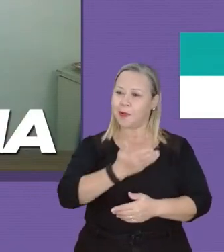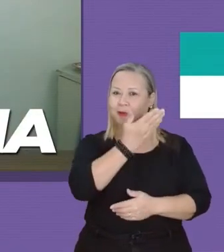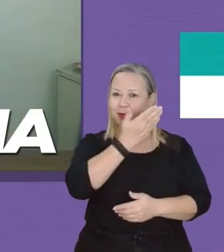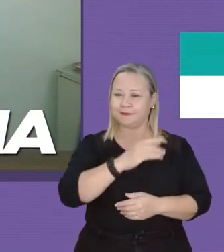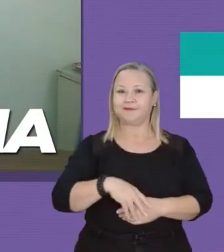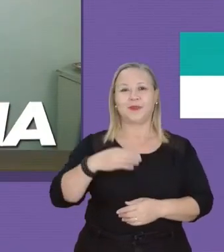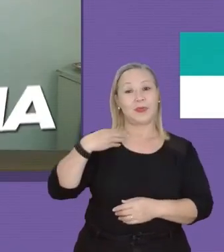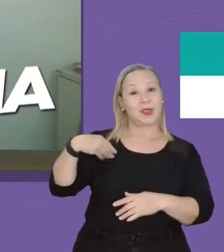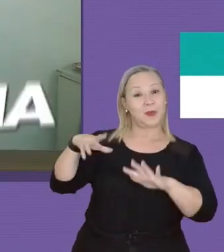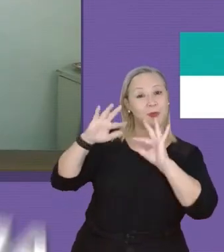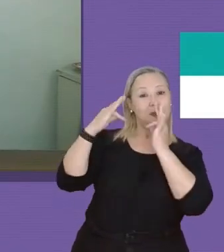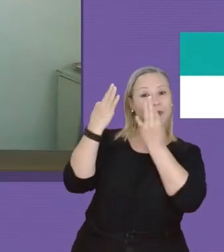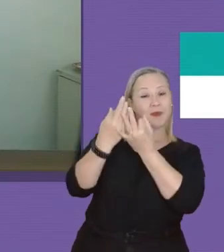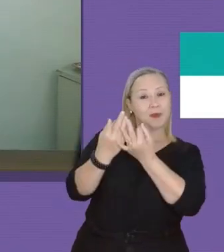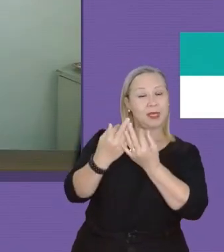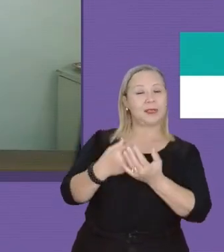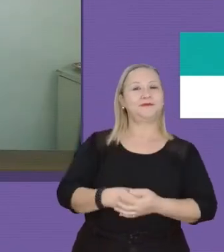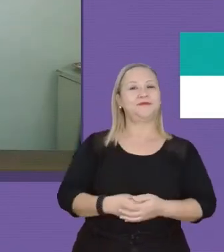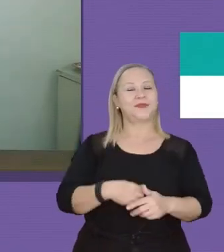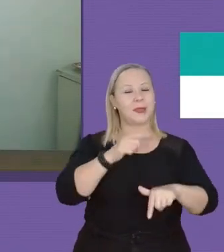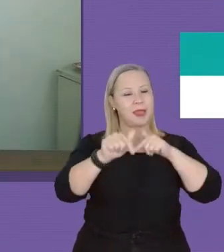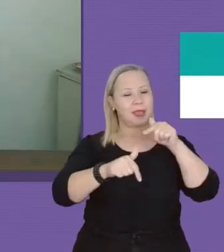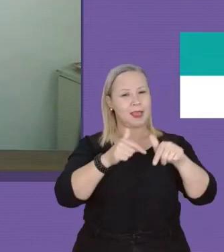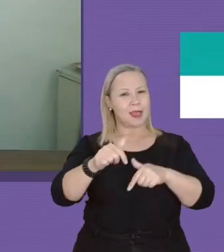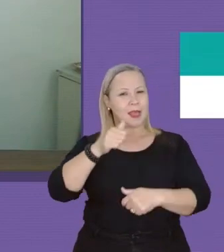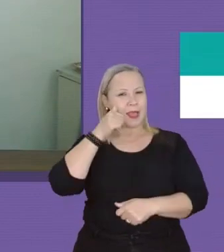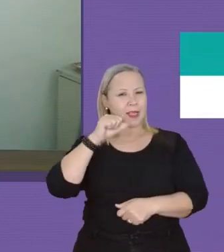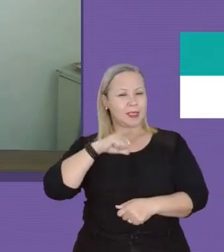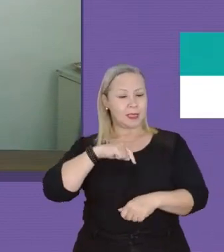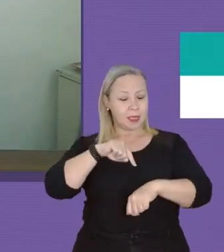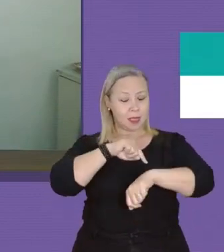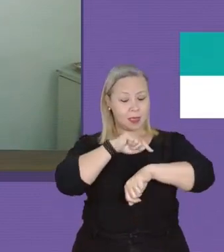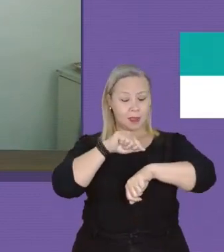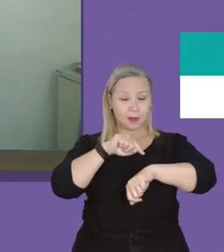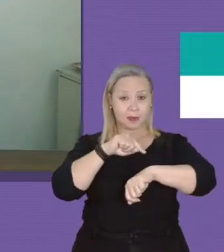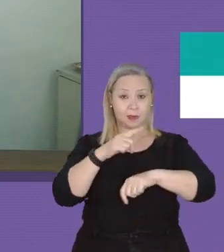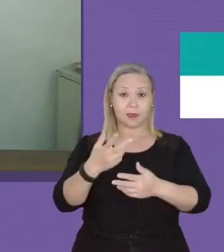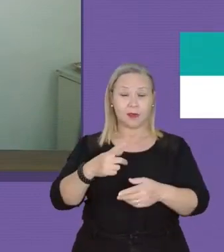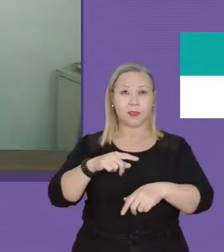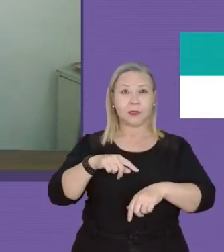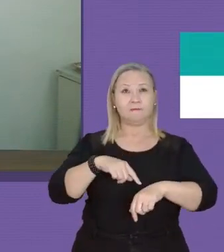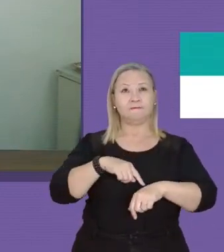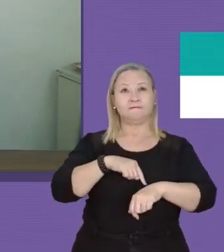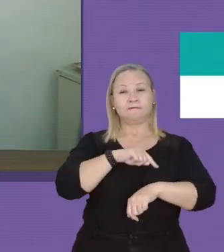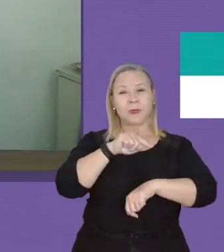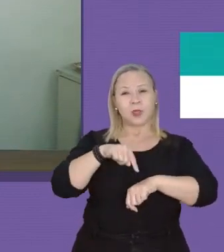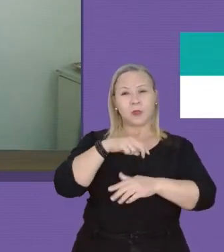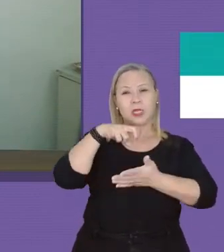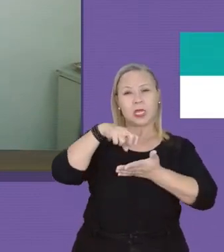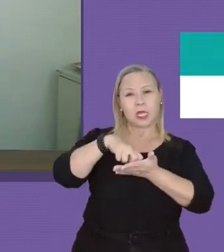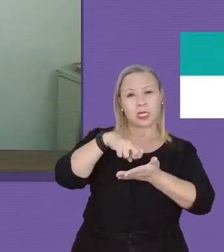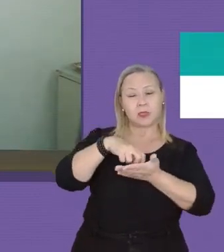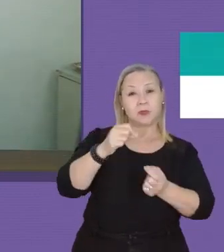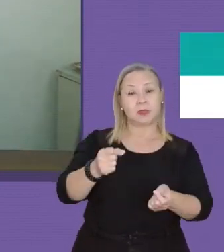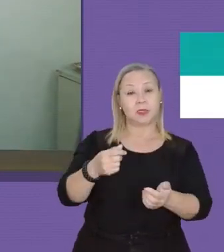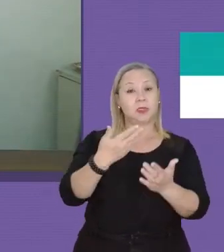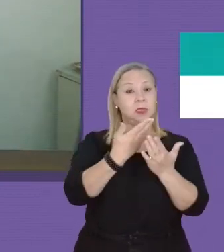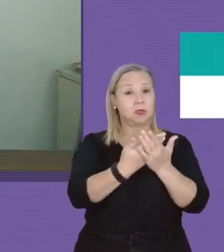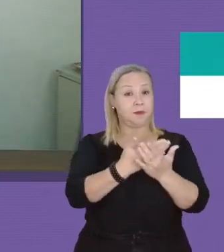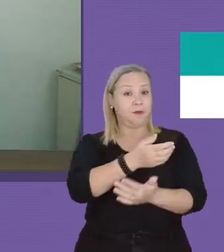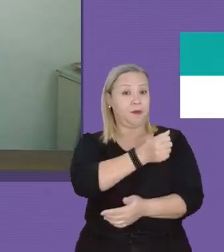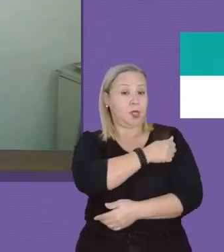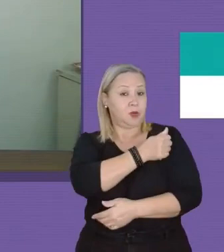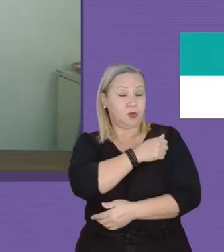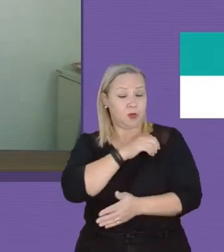Família. Pela trabalhadora que teve o maior aumento de renda de sua vida. Pela estudante pobre que